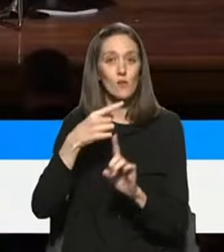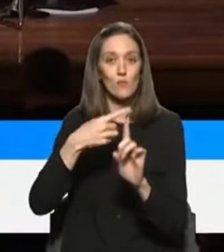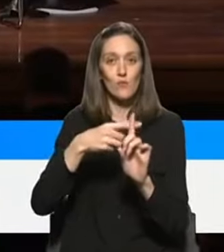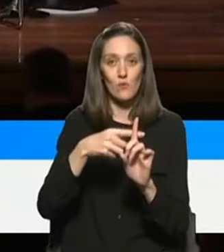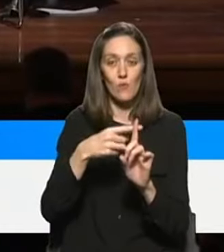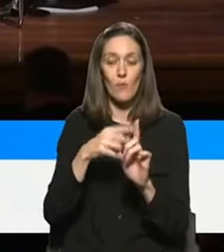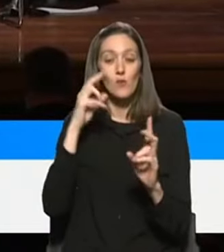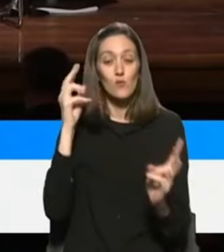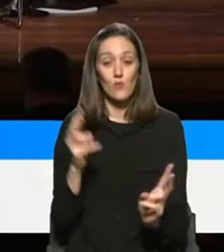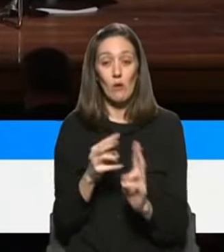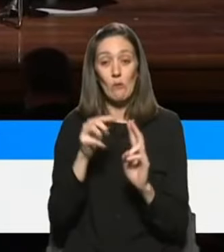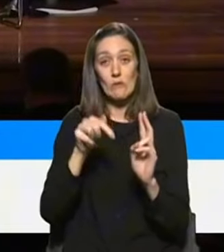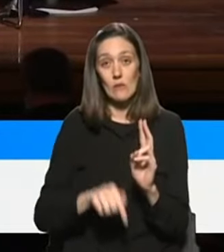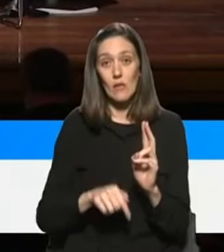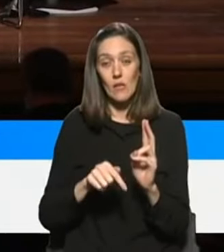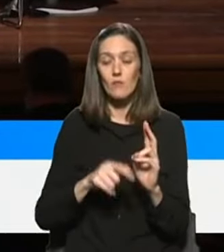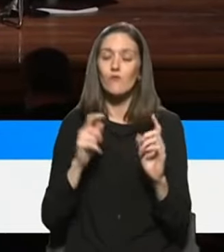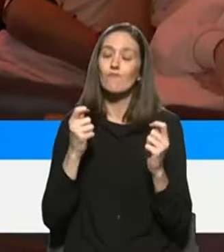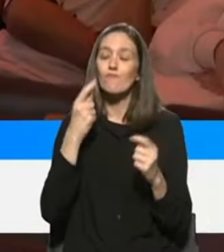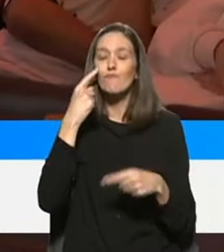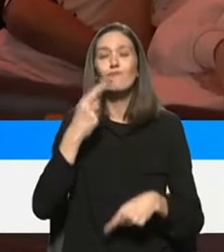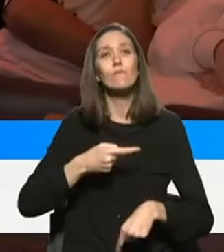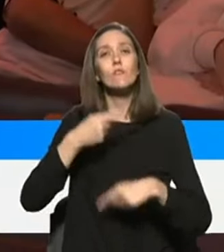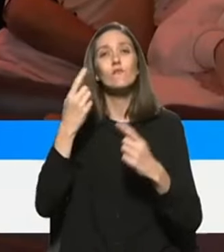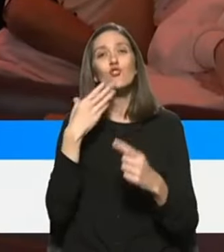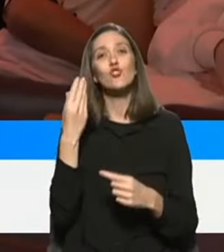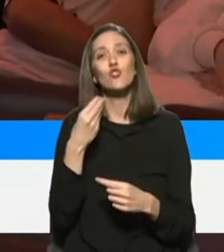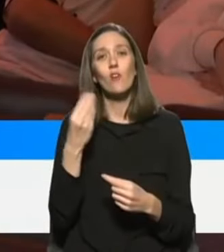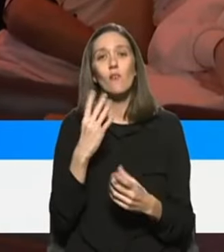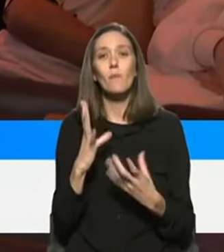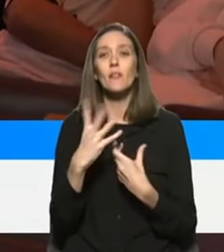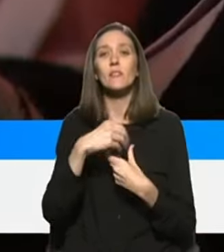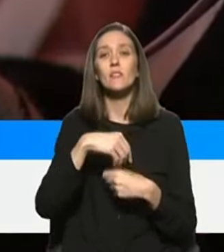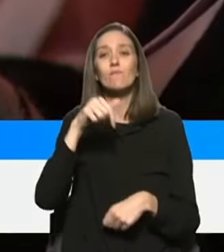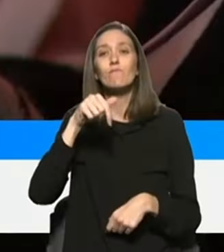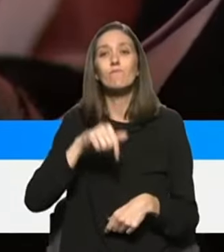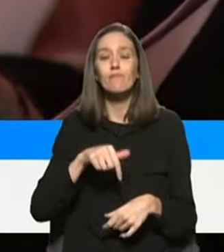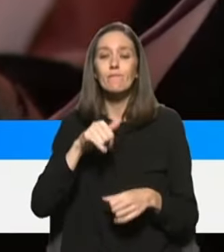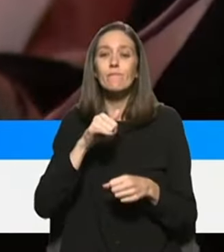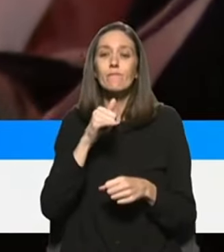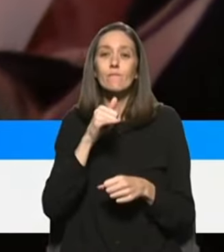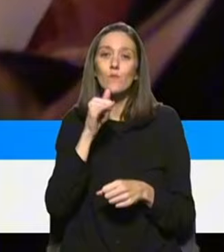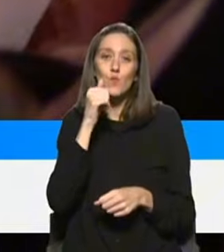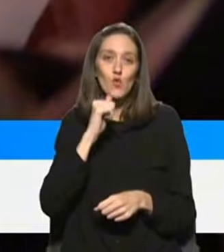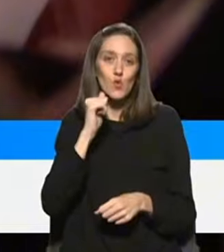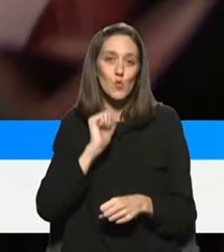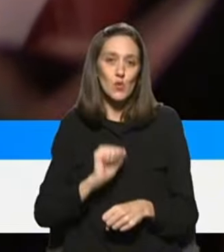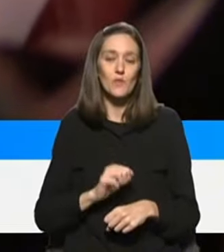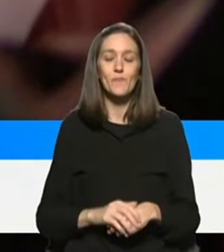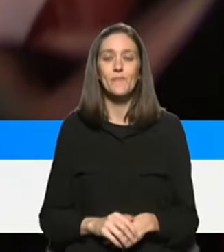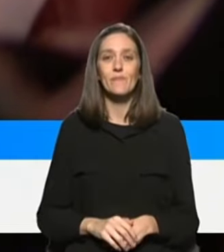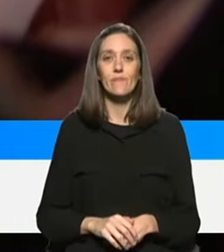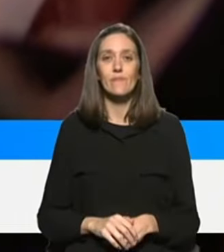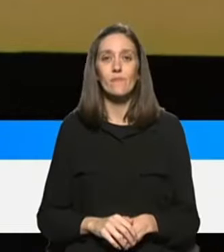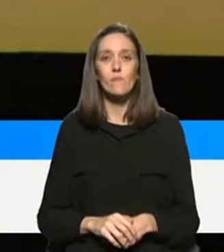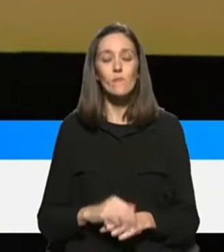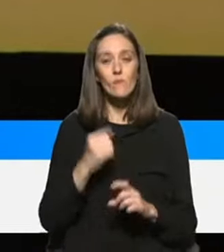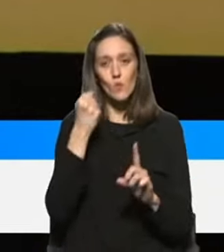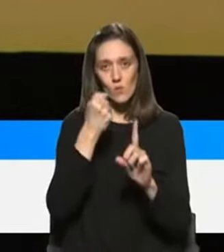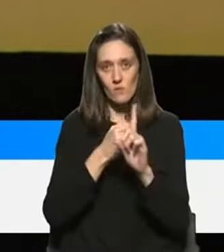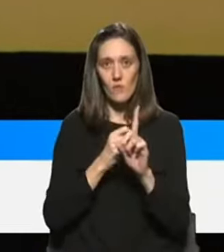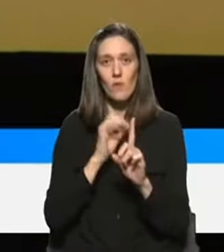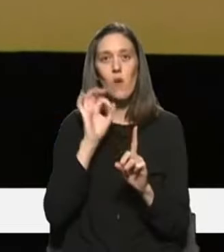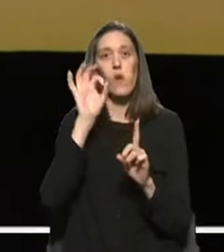o Manifesto Jovem para a Informação e Literacia Mediática dos Açores. O desafio que vos lanço hoje é